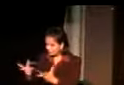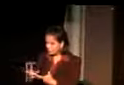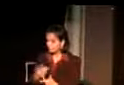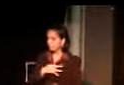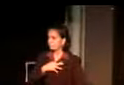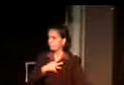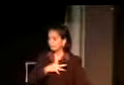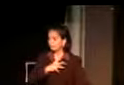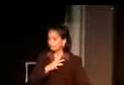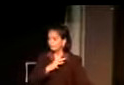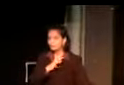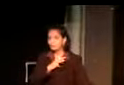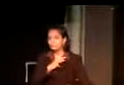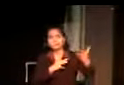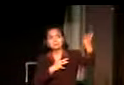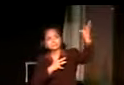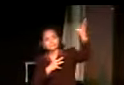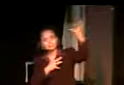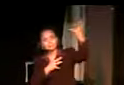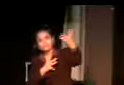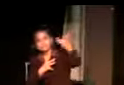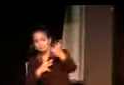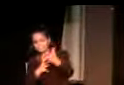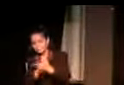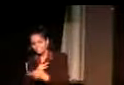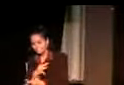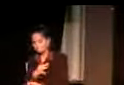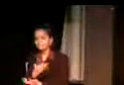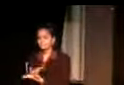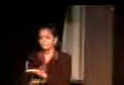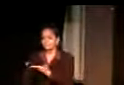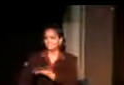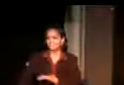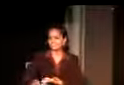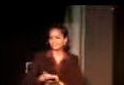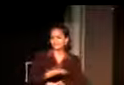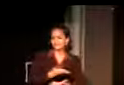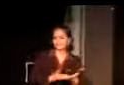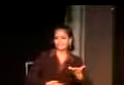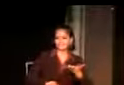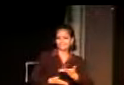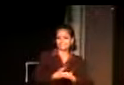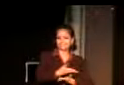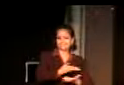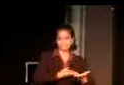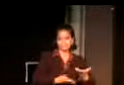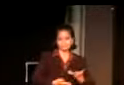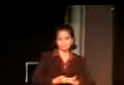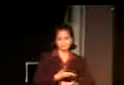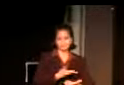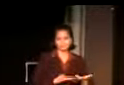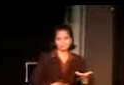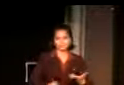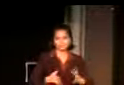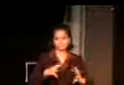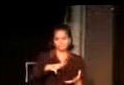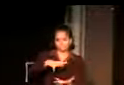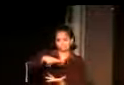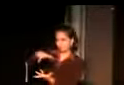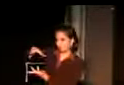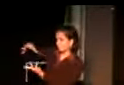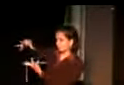voluntários vindos de reconhecimento então de identificação empatia com o mundo